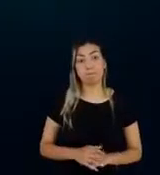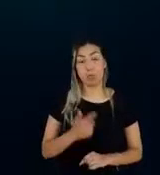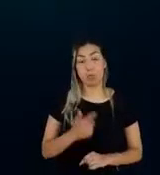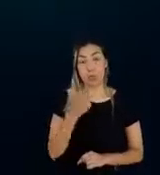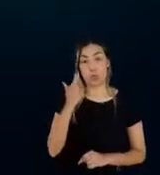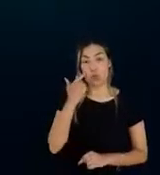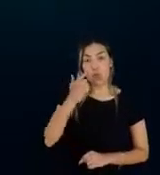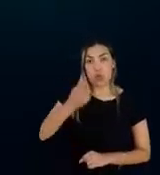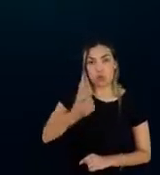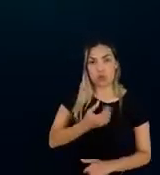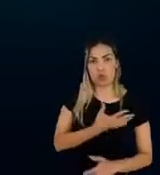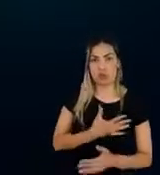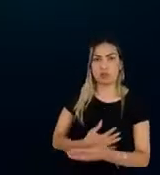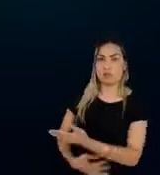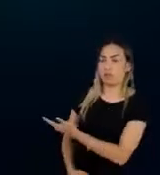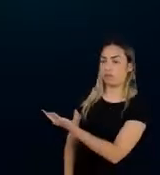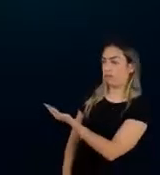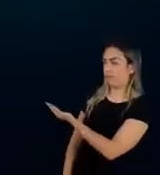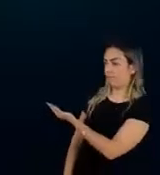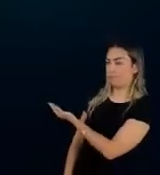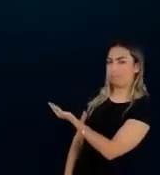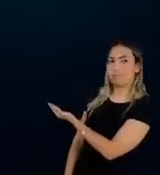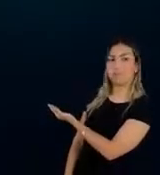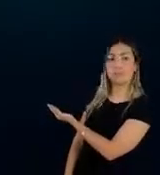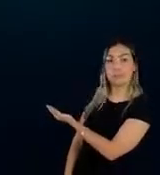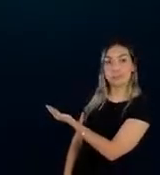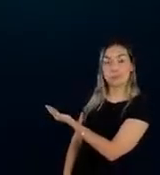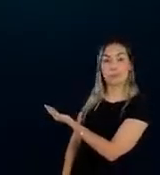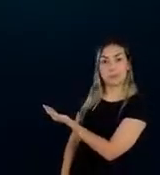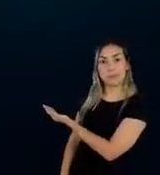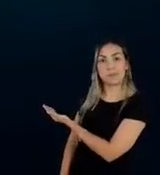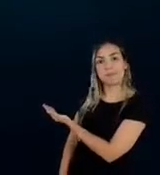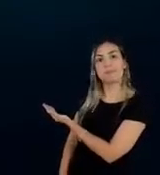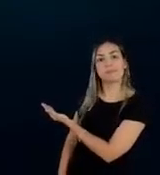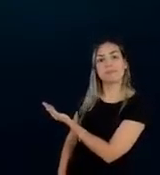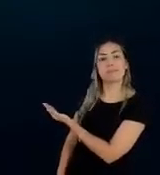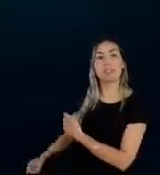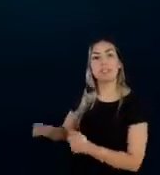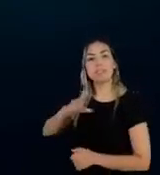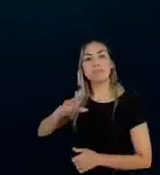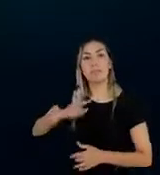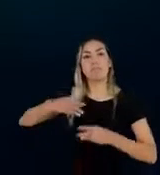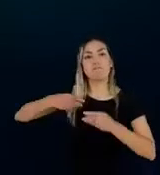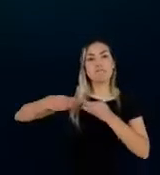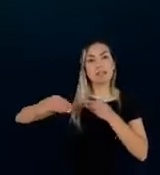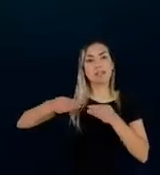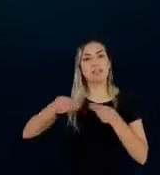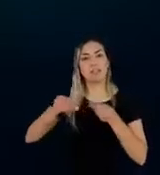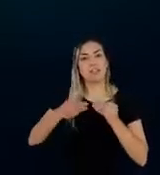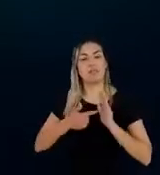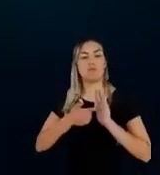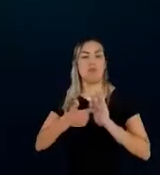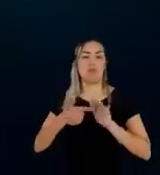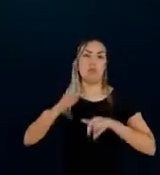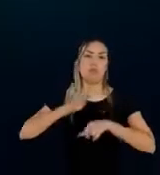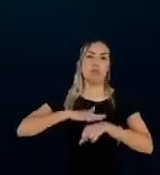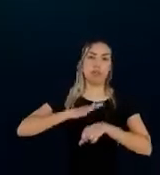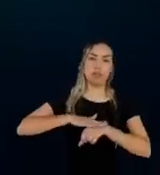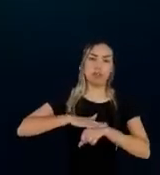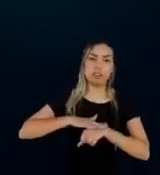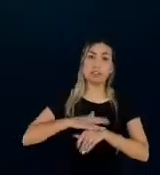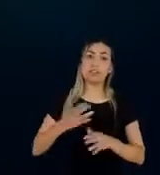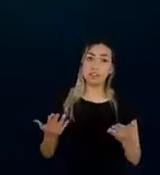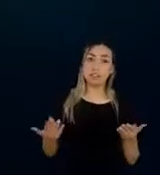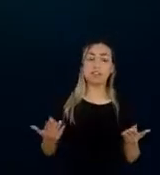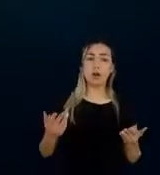que o programa dá muito mais flexibilidade na aplicação dos recursos. Então, além das formas tradicionais